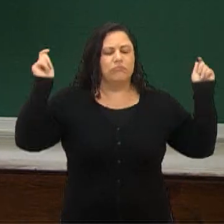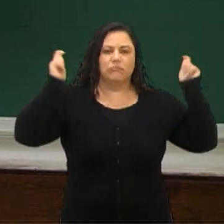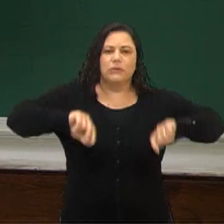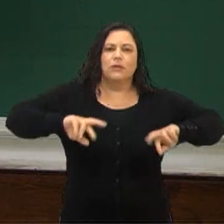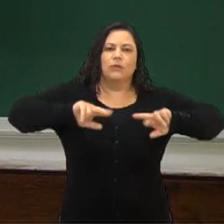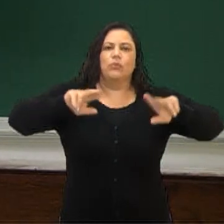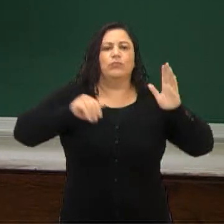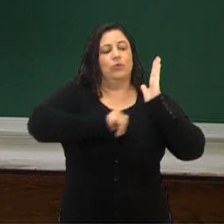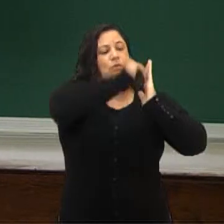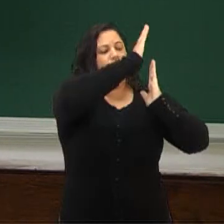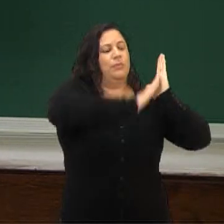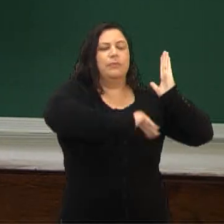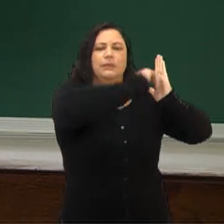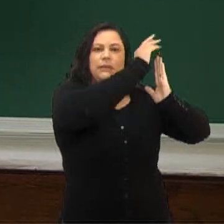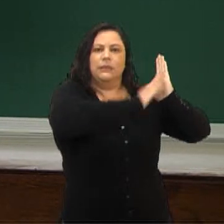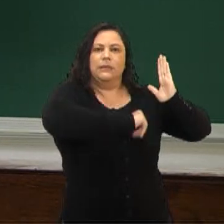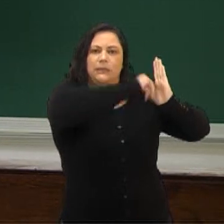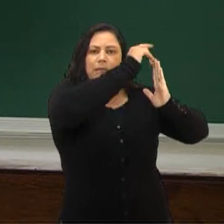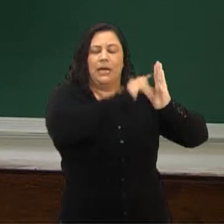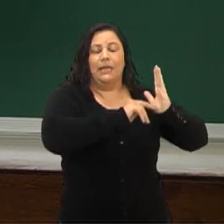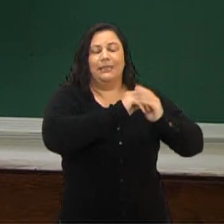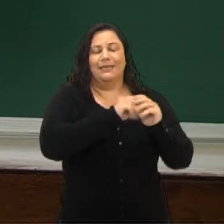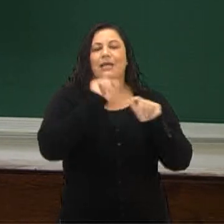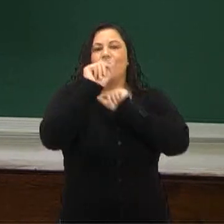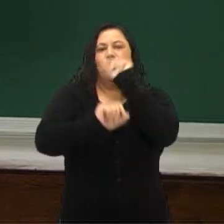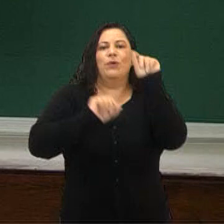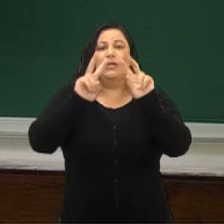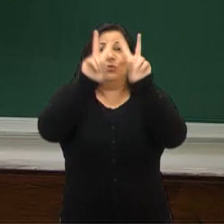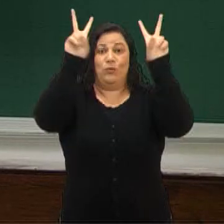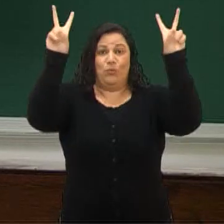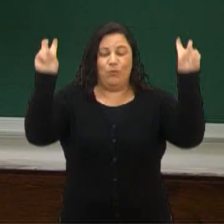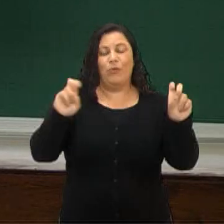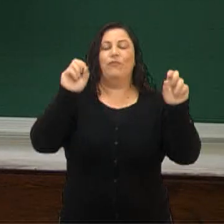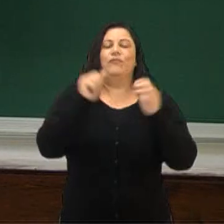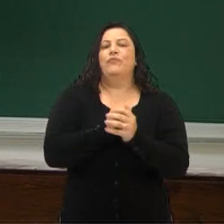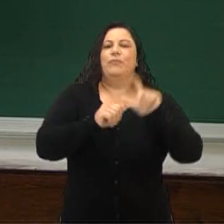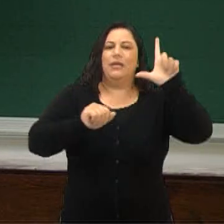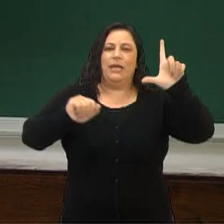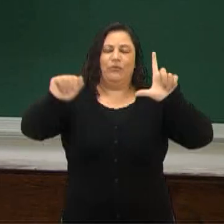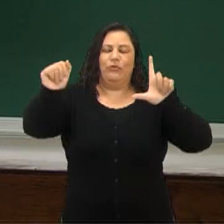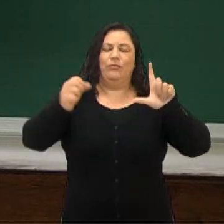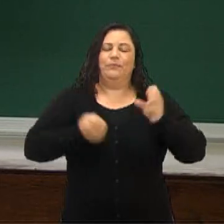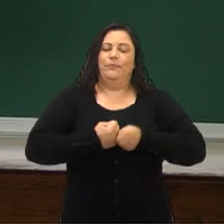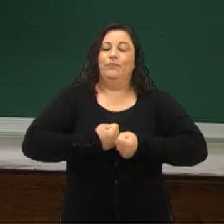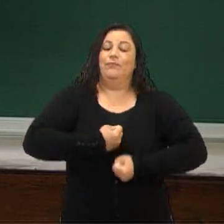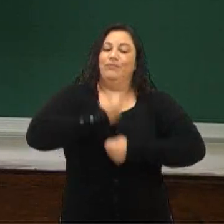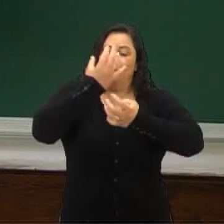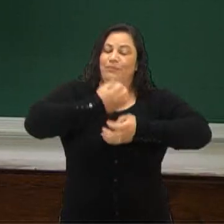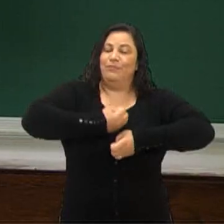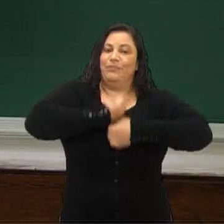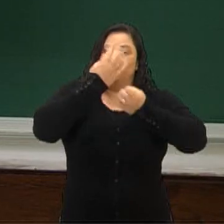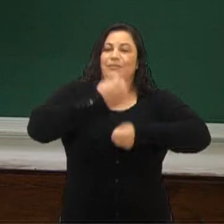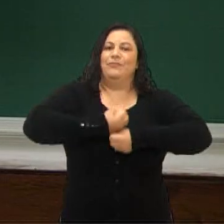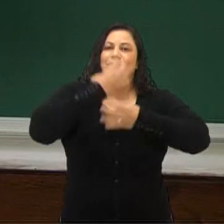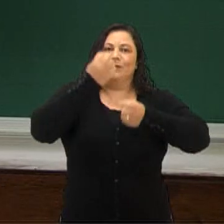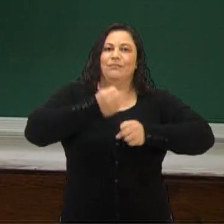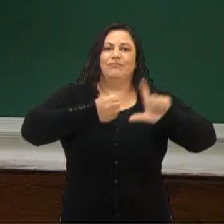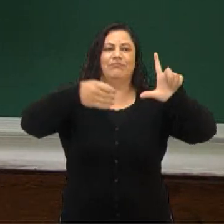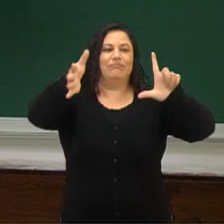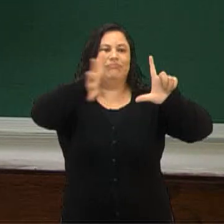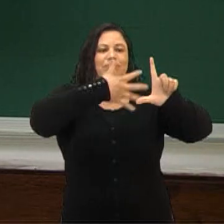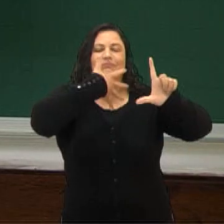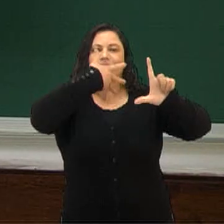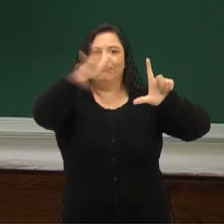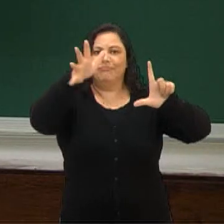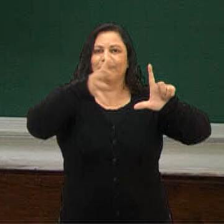expressivas. O grande precursor do movimento expressionista. Né? Se você tiver a oportunidade de ver uma obra do Van Gogh, professor, não quero ir lá para a Holanda,